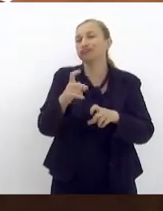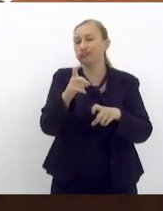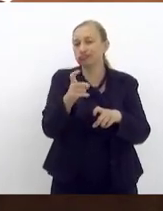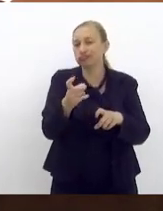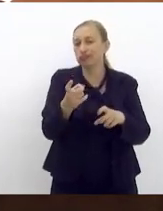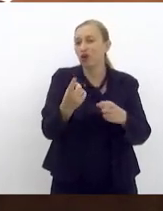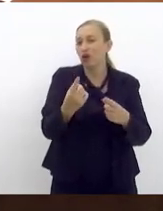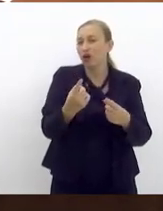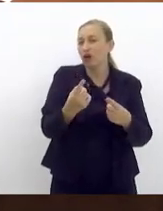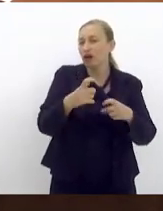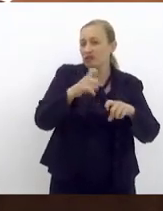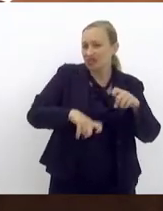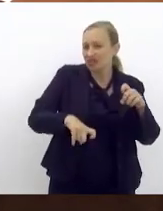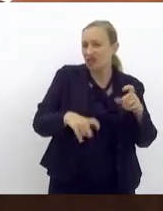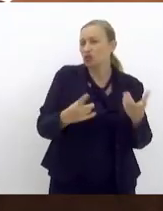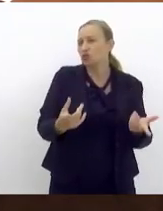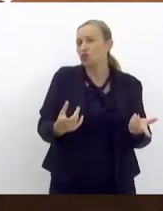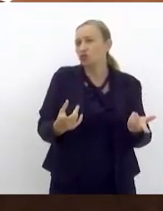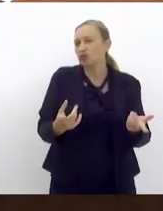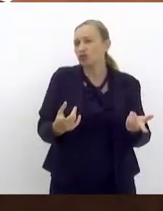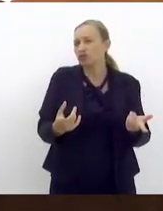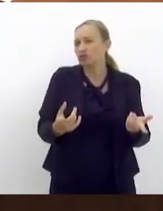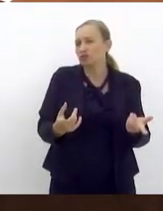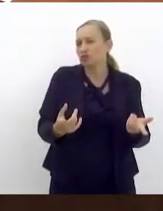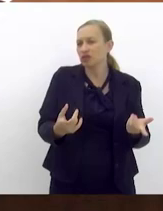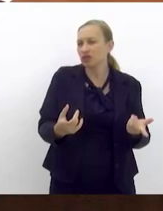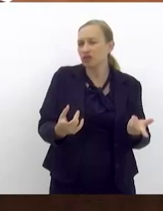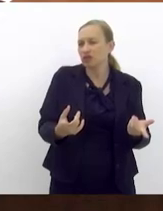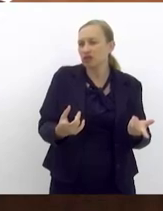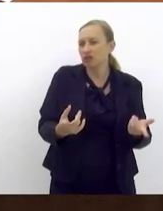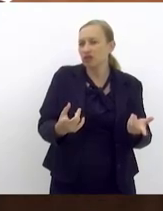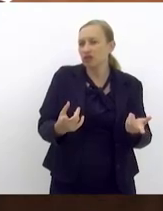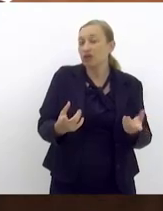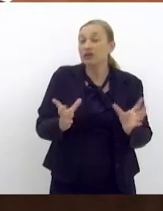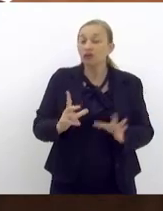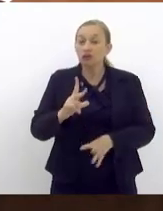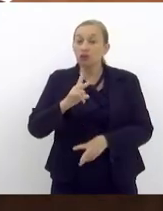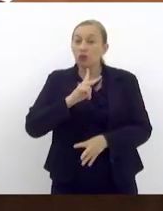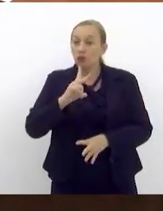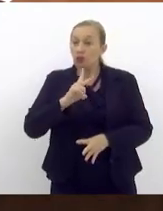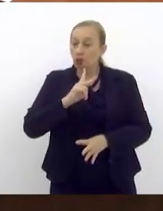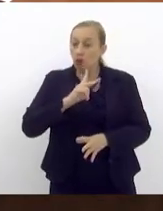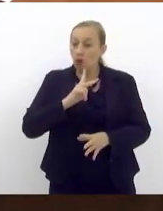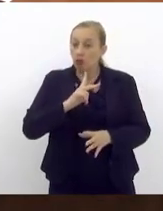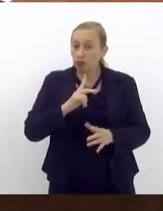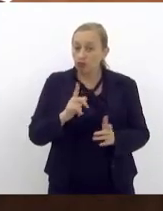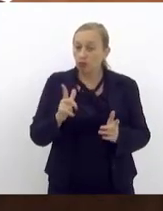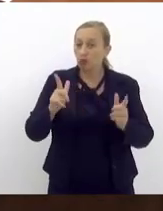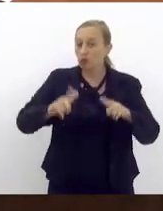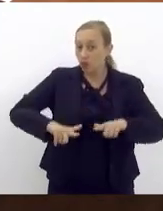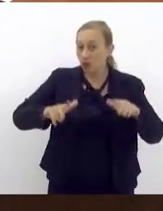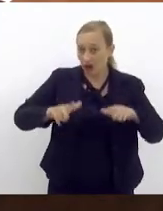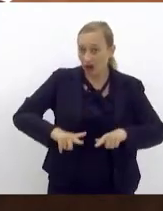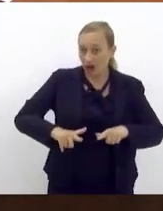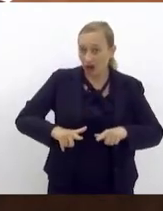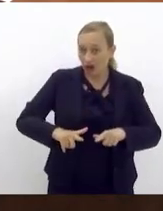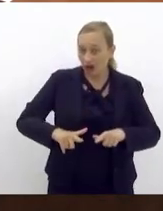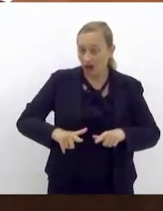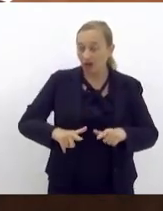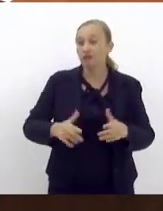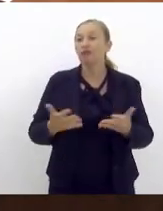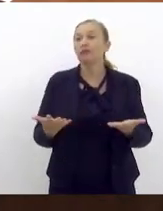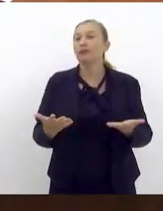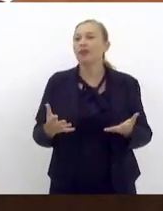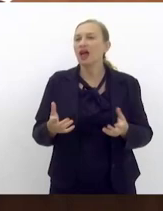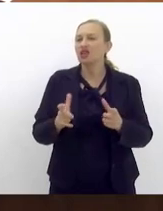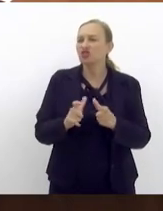de tentativa de inviabilizar essa mulher dentro do próprio evento cultural Então nesse sentido a gente